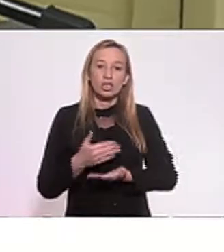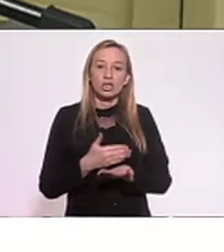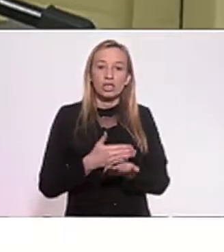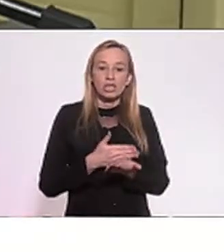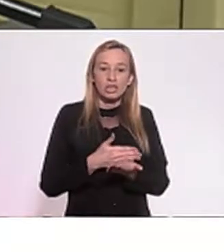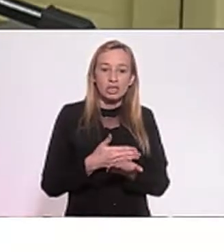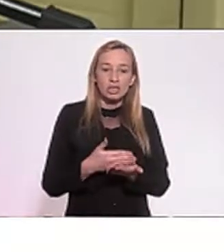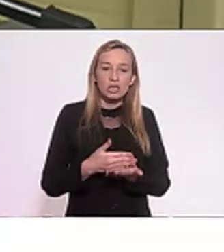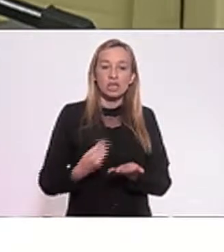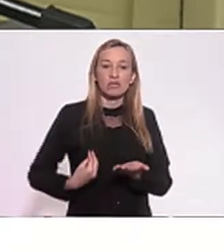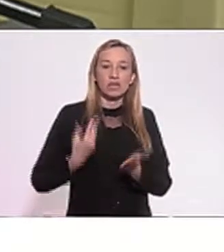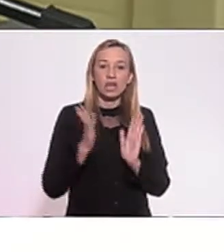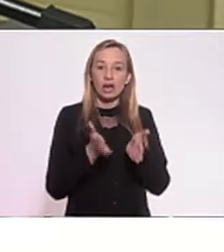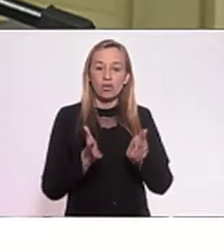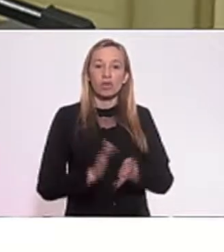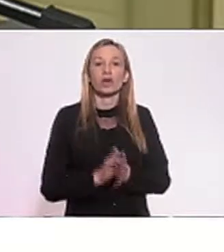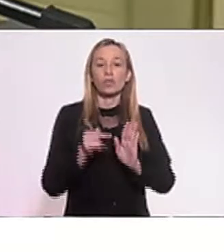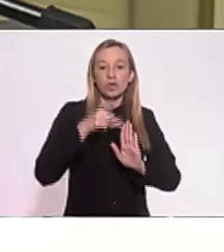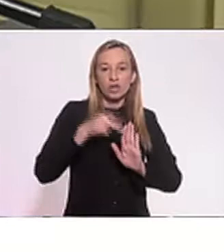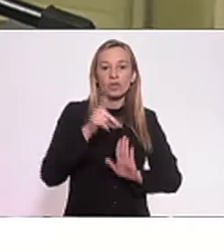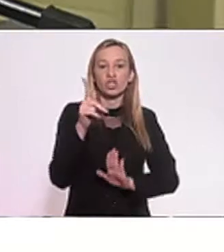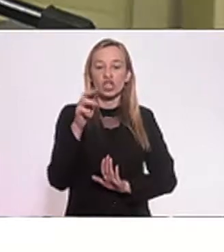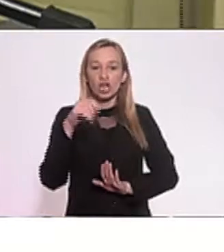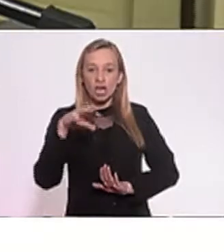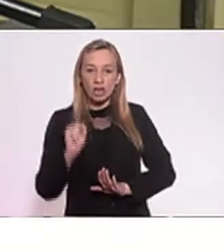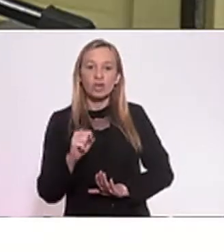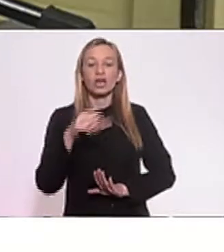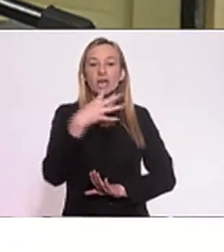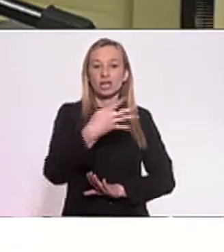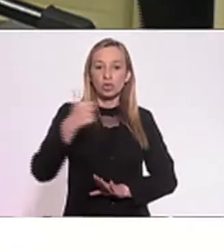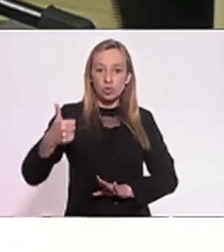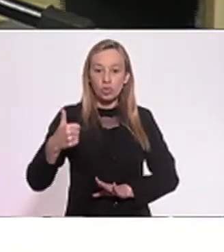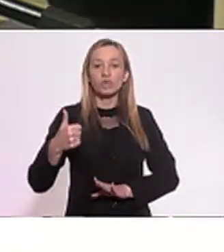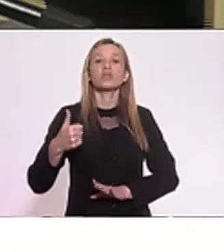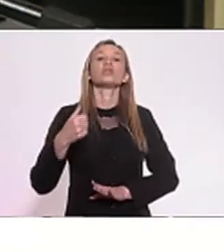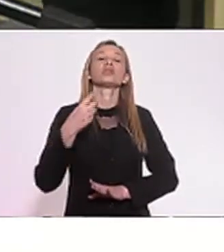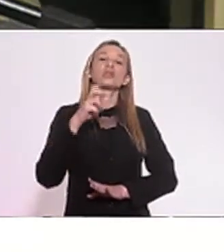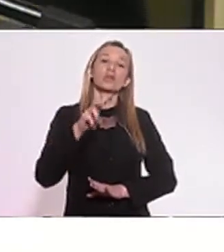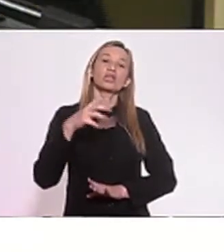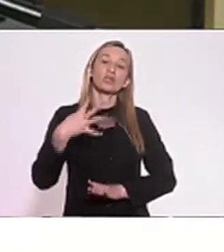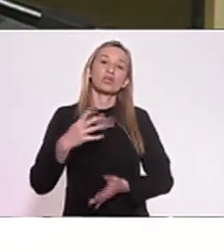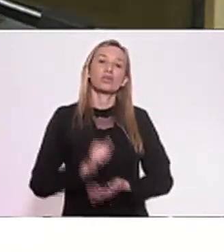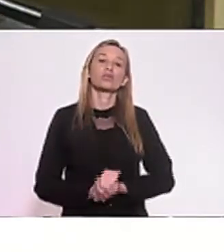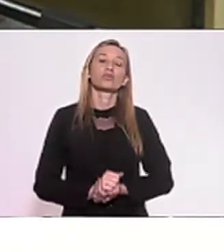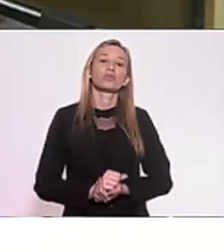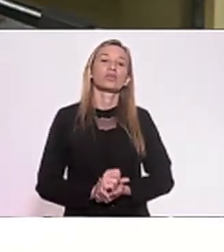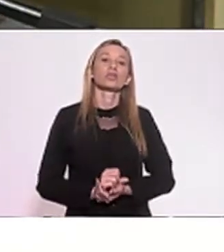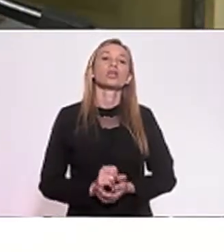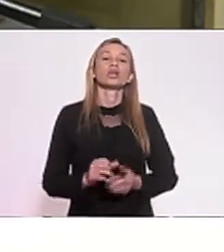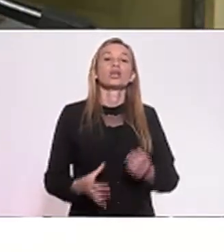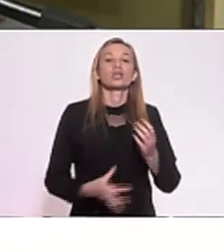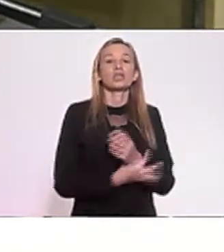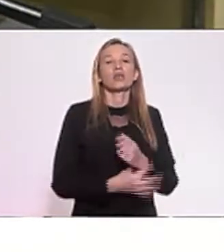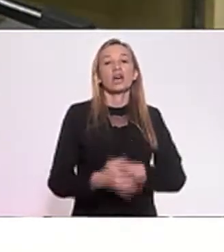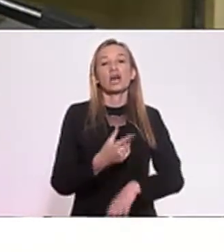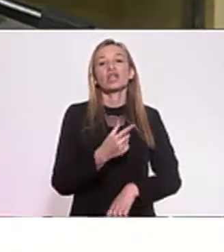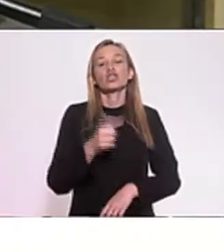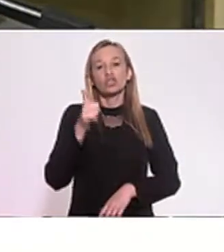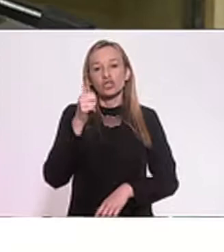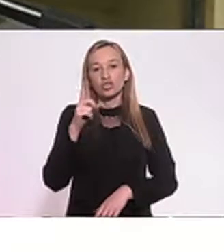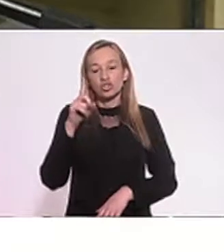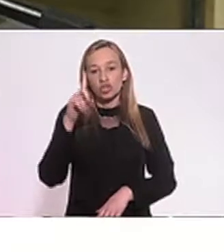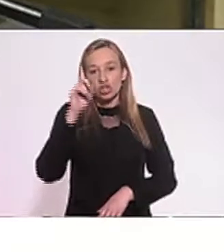cegonha, conforme Portaria GM 1459 de 2011. Recomenda-se assegurar o direito à gestante de